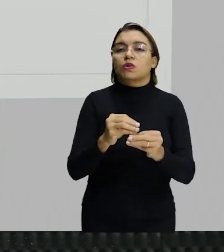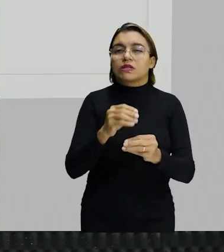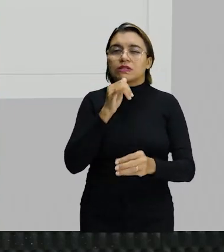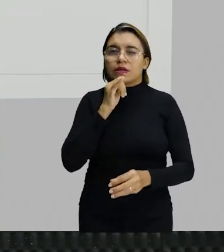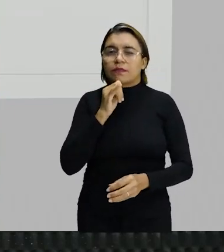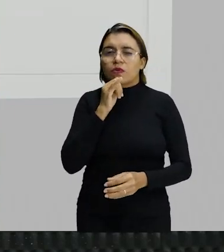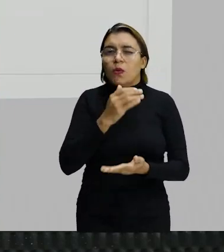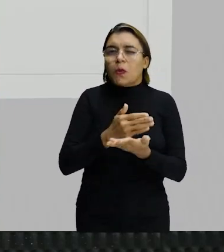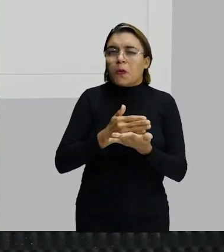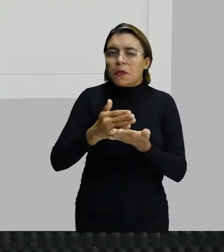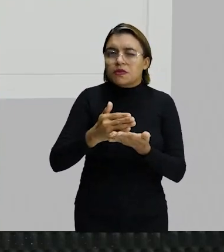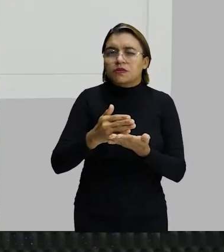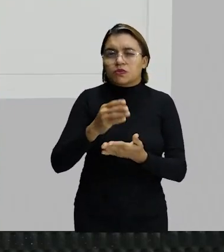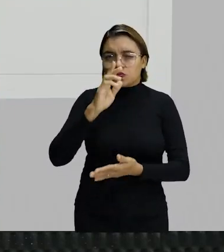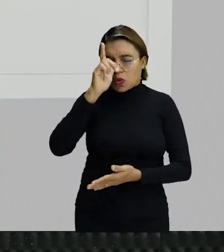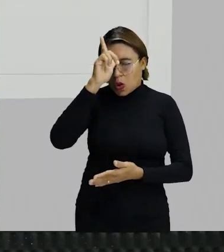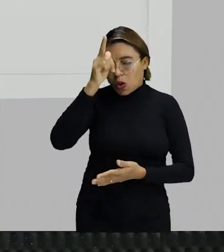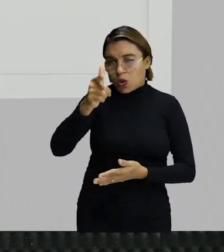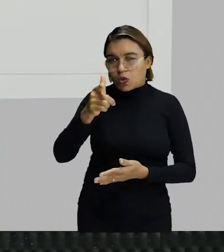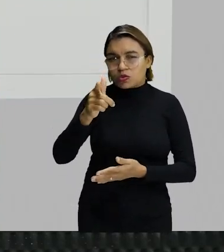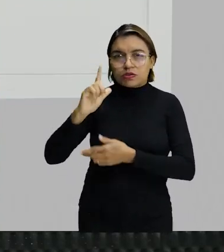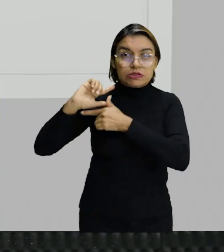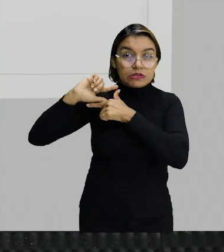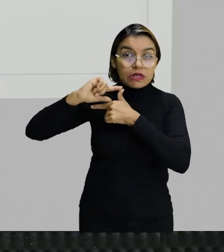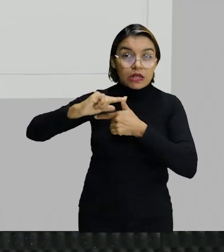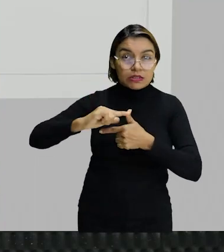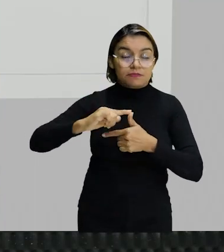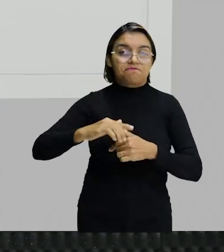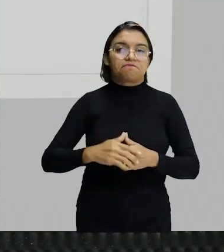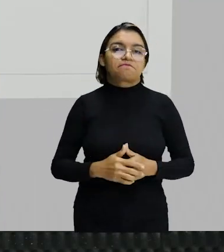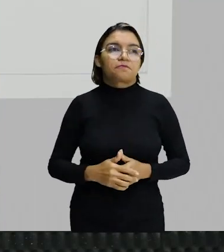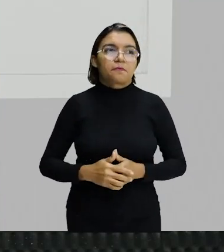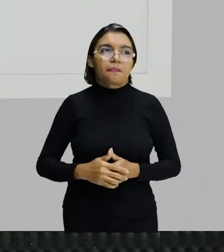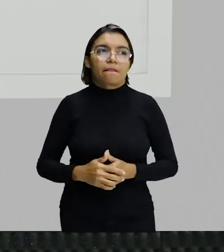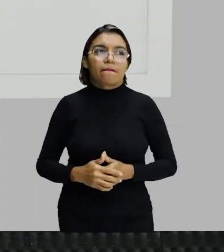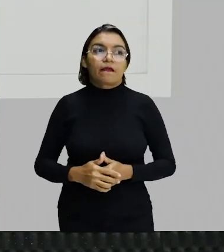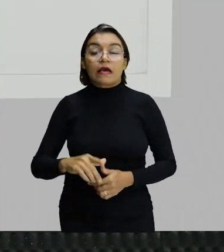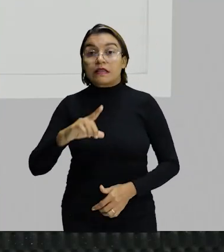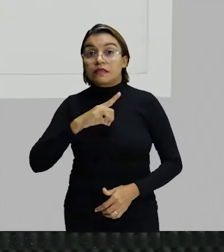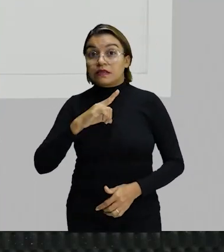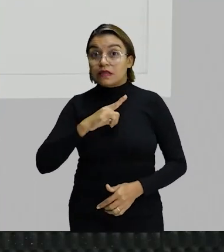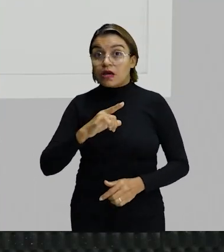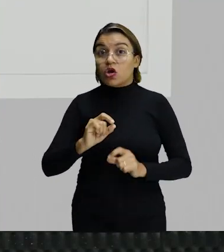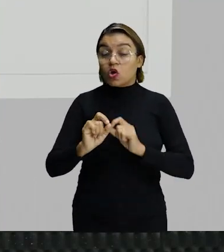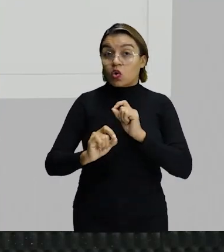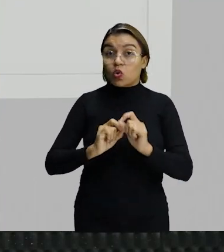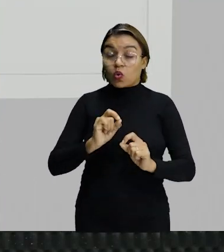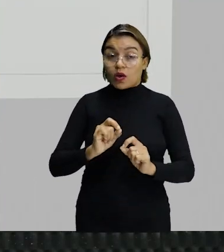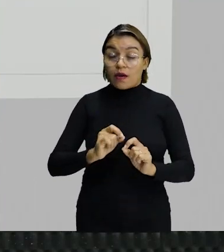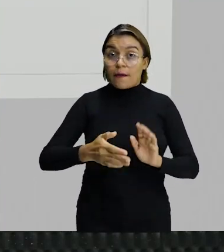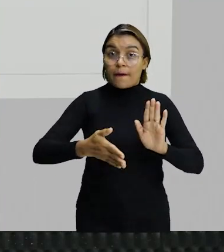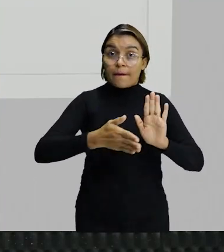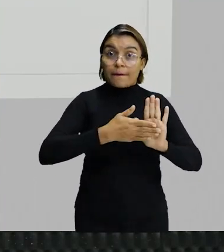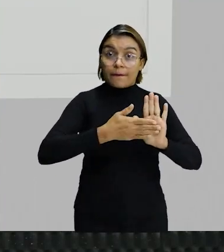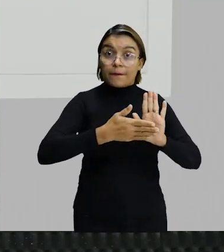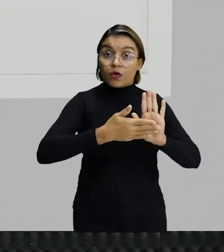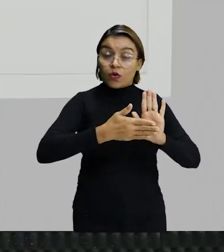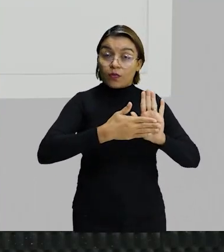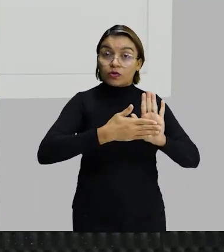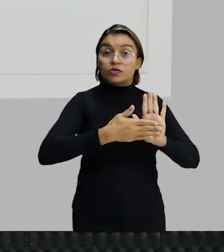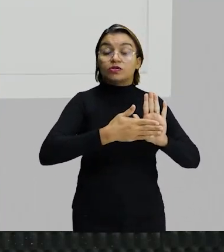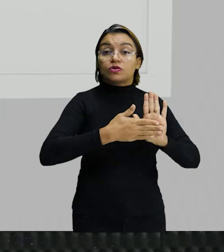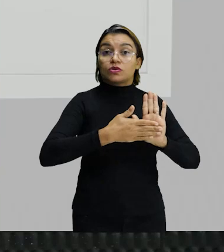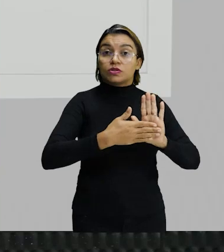a lógica, né? Principalmente a lógica clássica, conjunto de proposições, e essas proposições vão gerar uma conclusão,